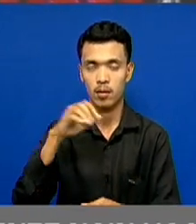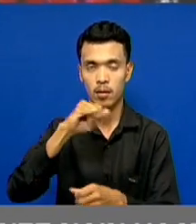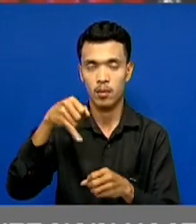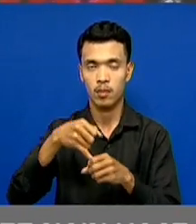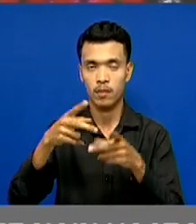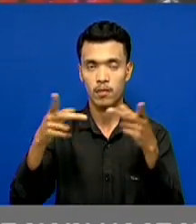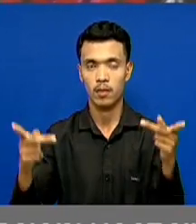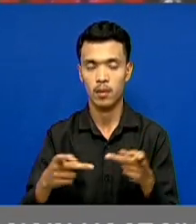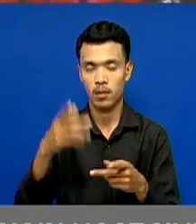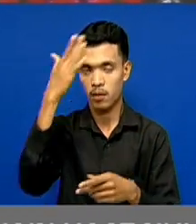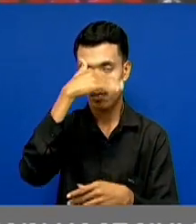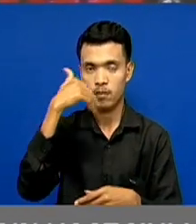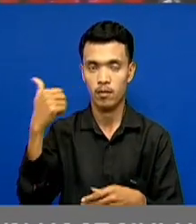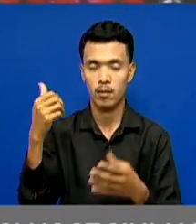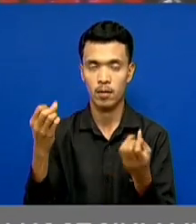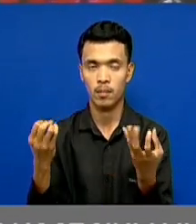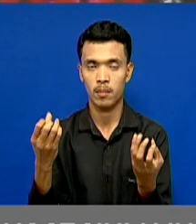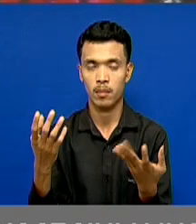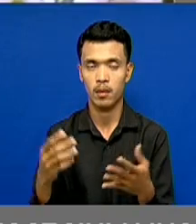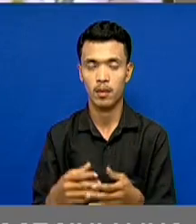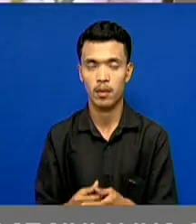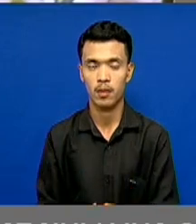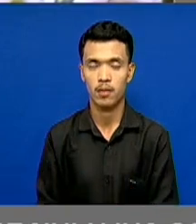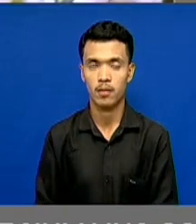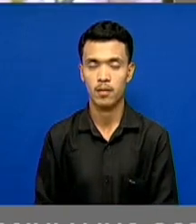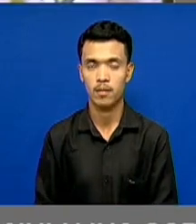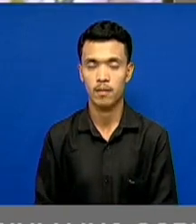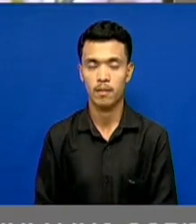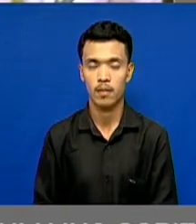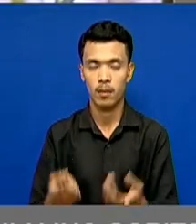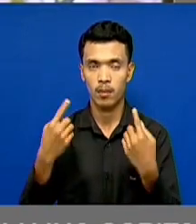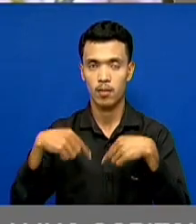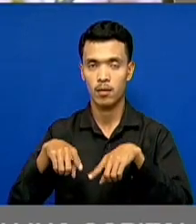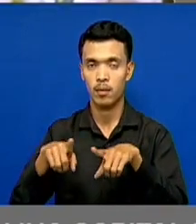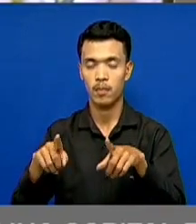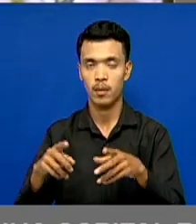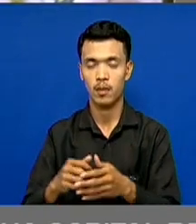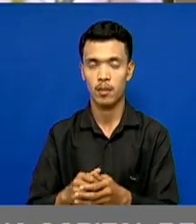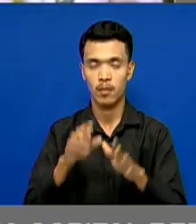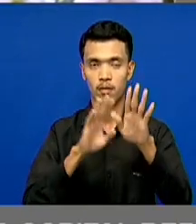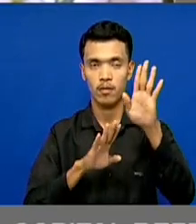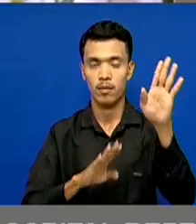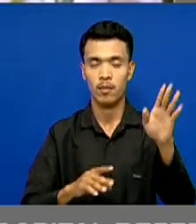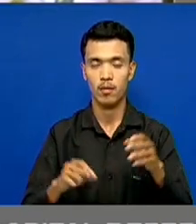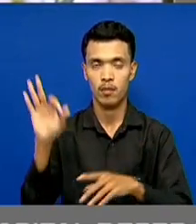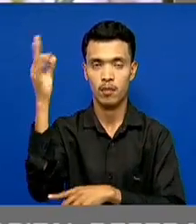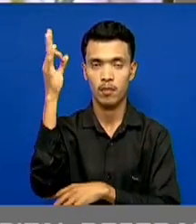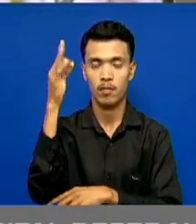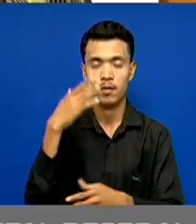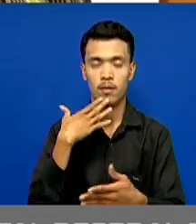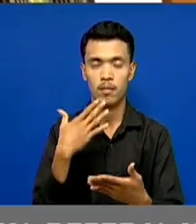paisagem oi, hahu Husi área costeira na zona corais, bato a zona montanhosa na floresta